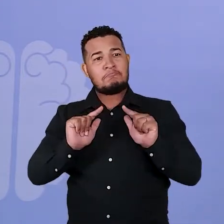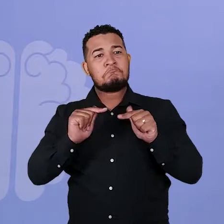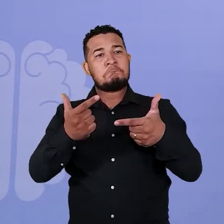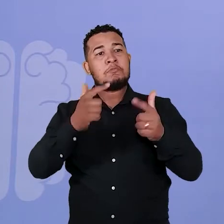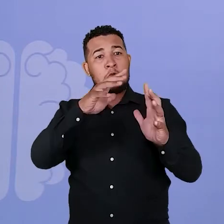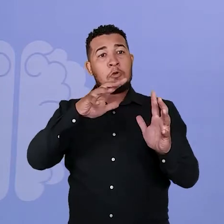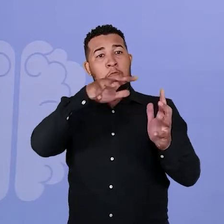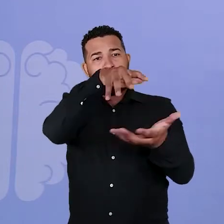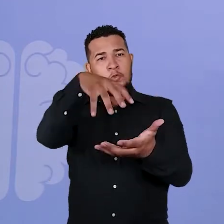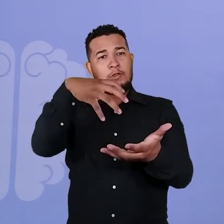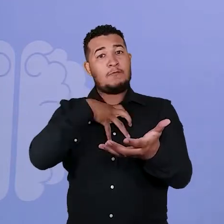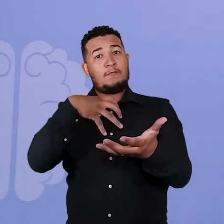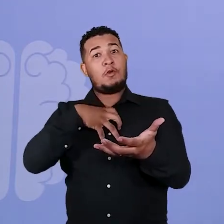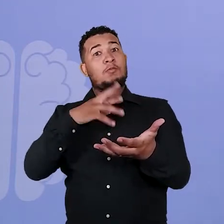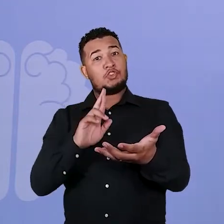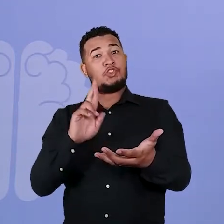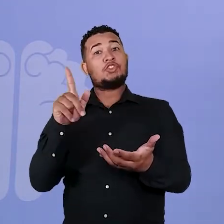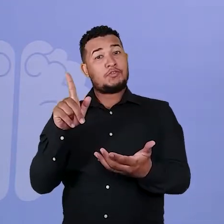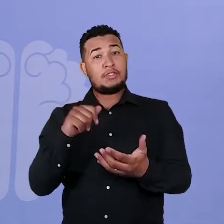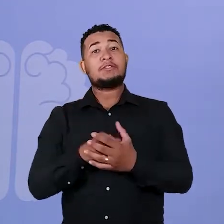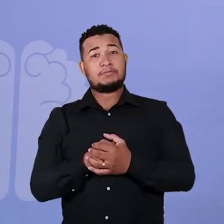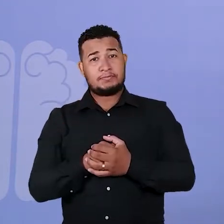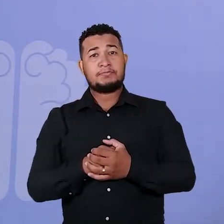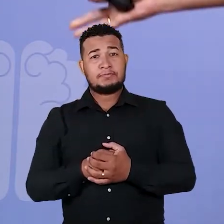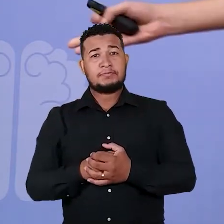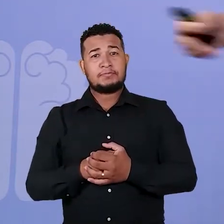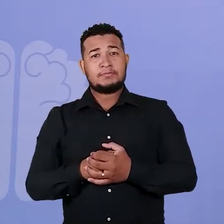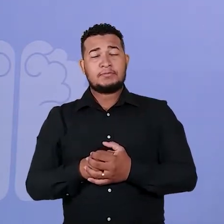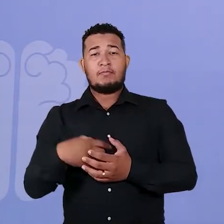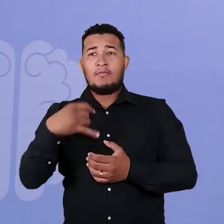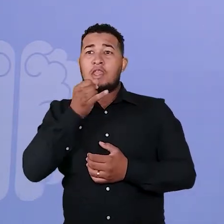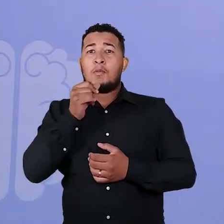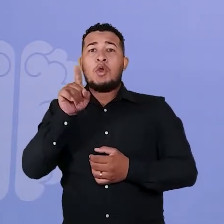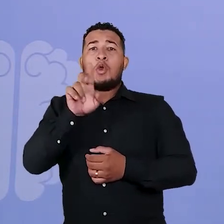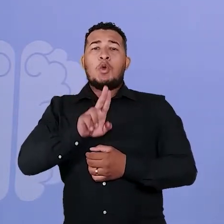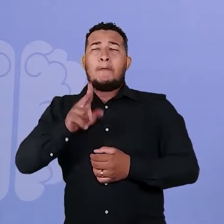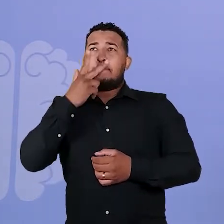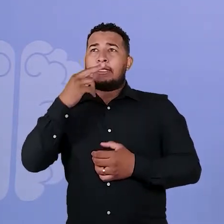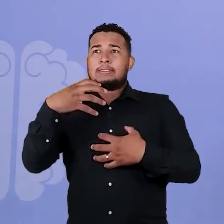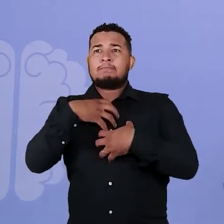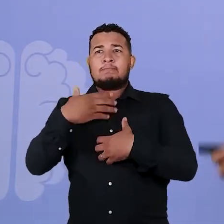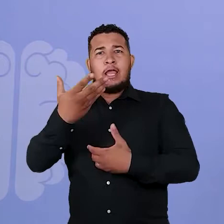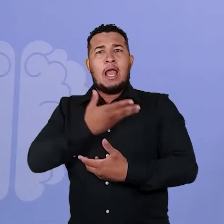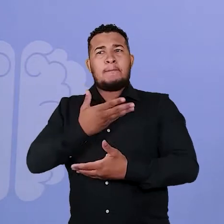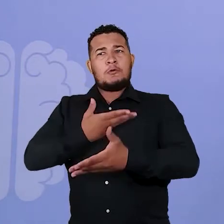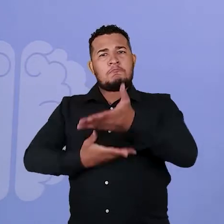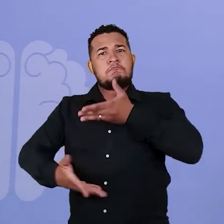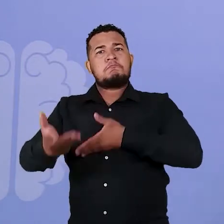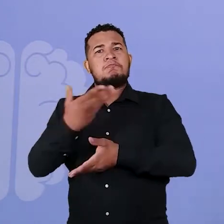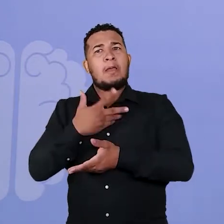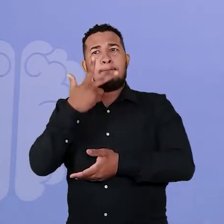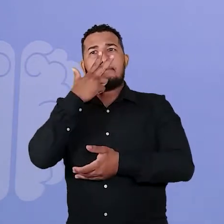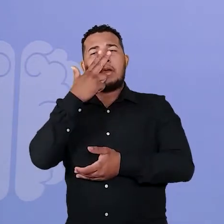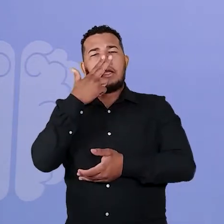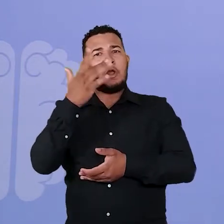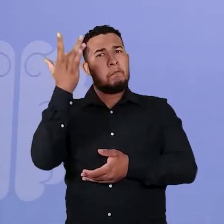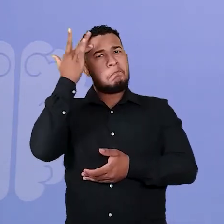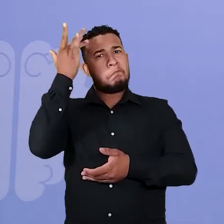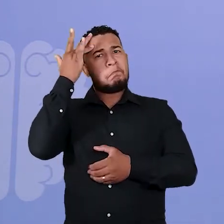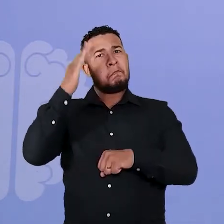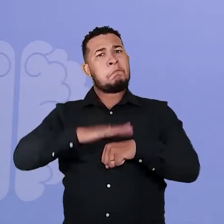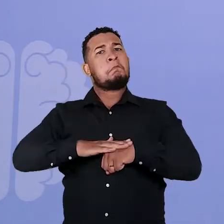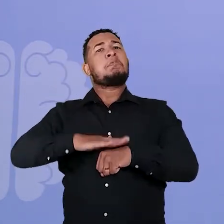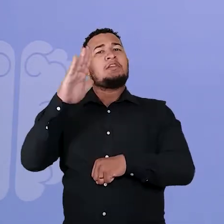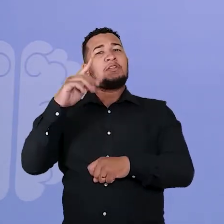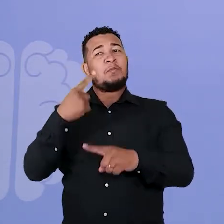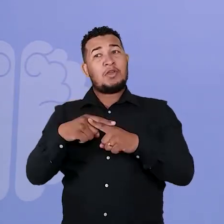encare um mundo de maneira diferente da nossa. Eles nos tornam mais sábios